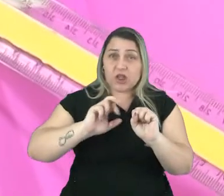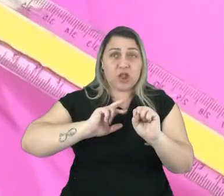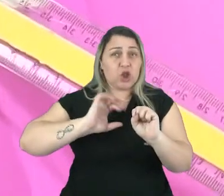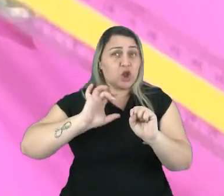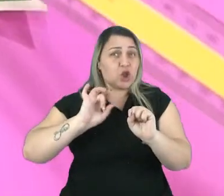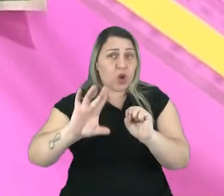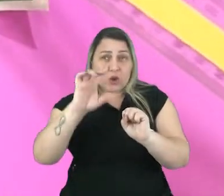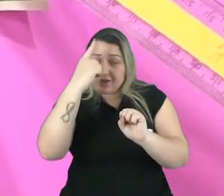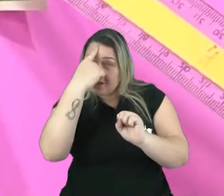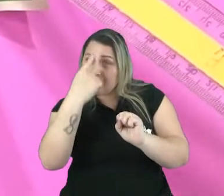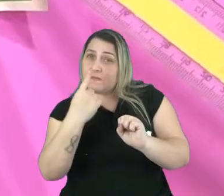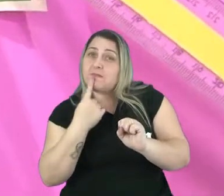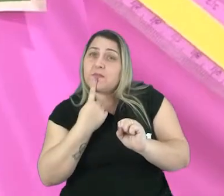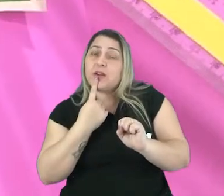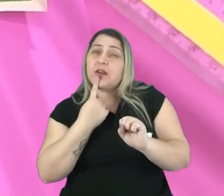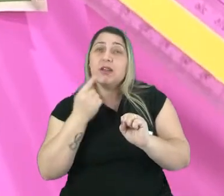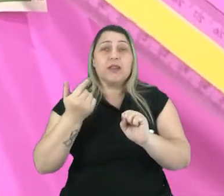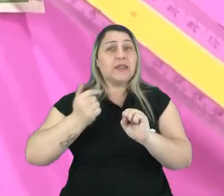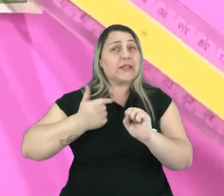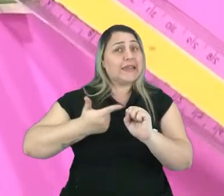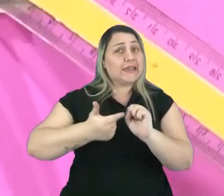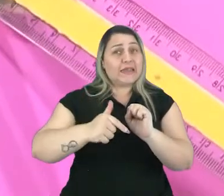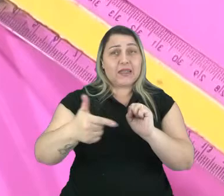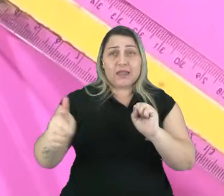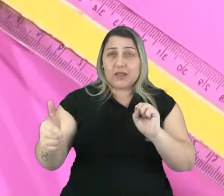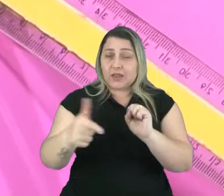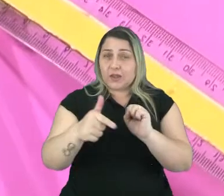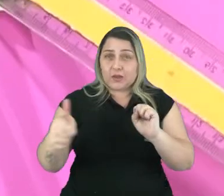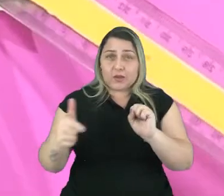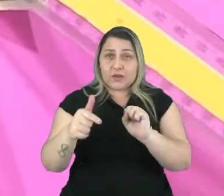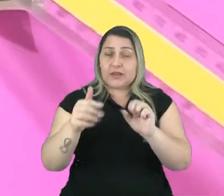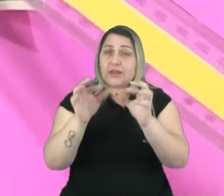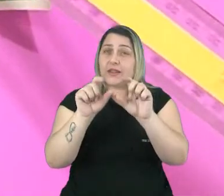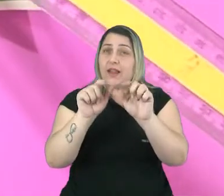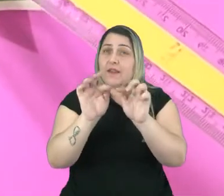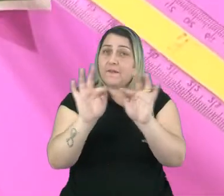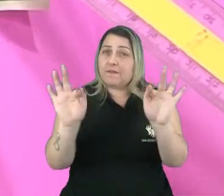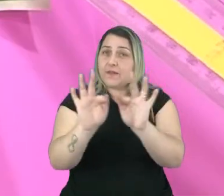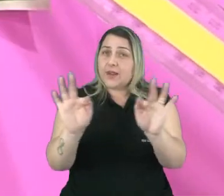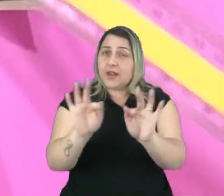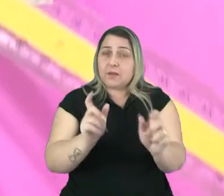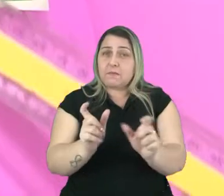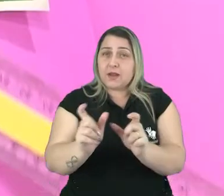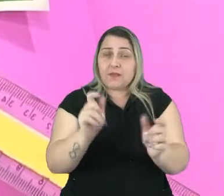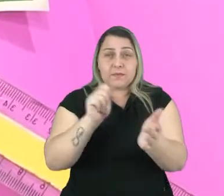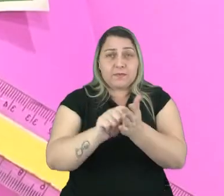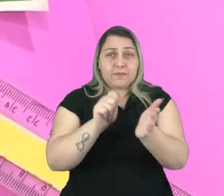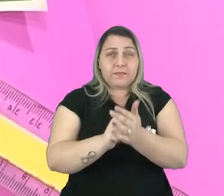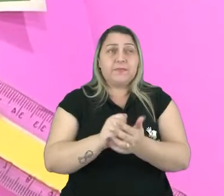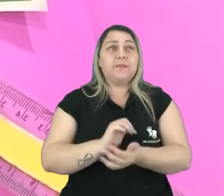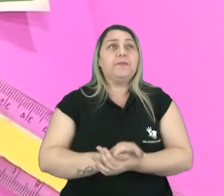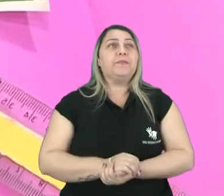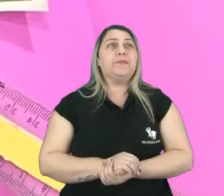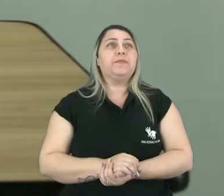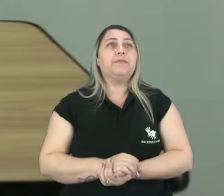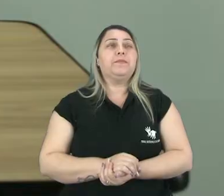a história e aqui nós encontramos a linguagem não verbal, quando não tem palavras escritas.